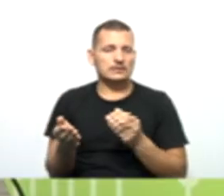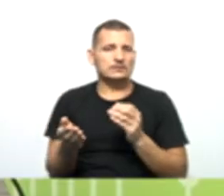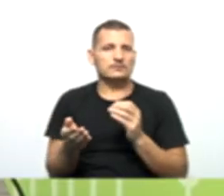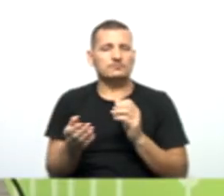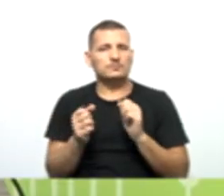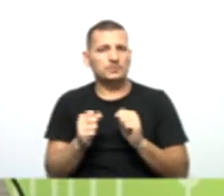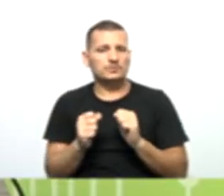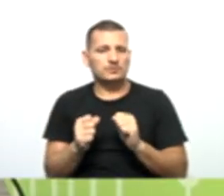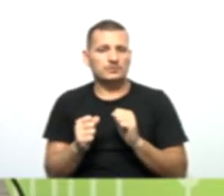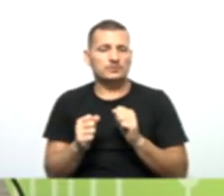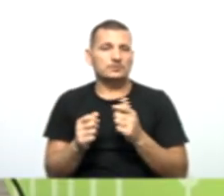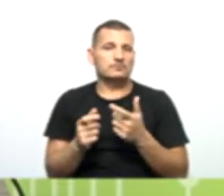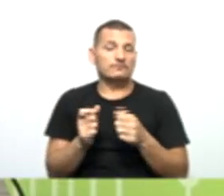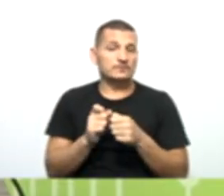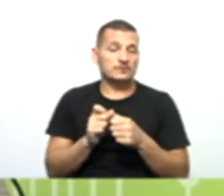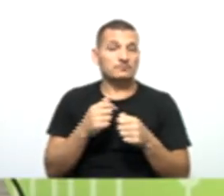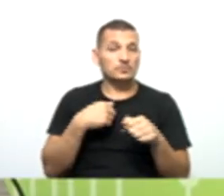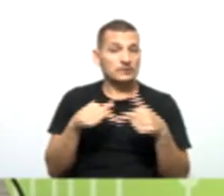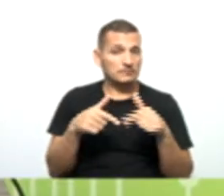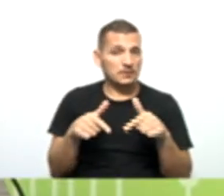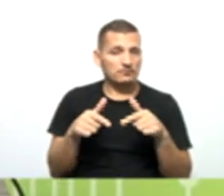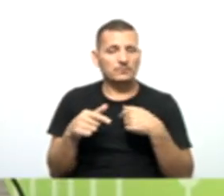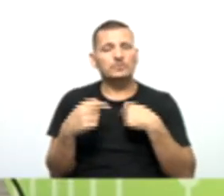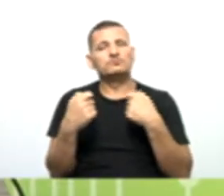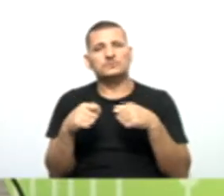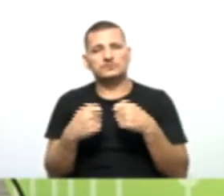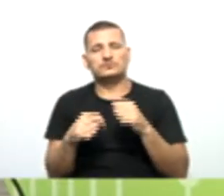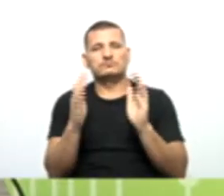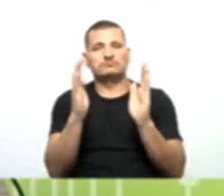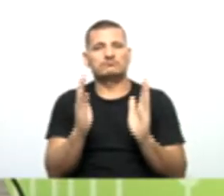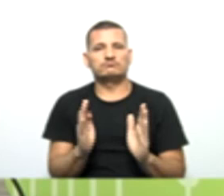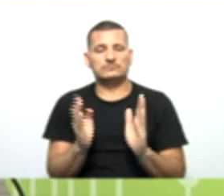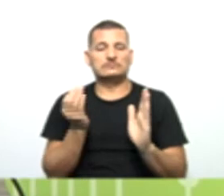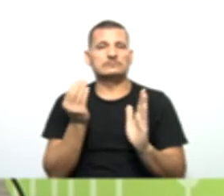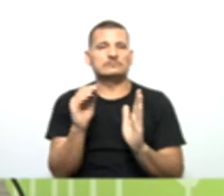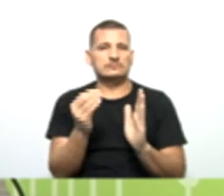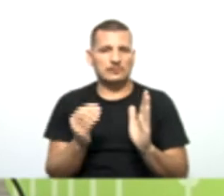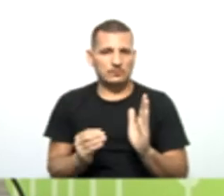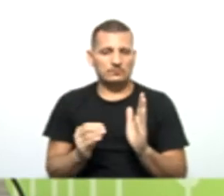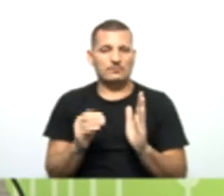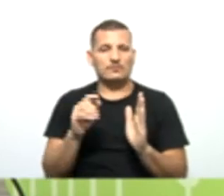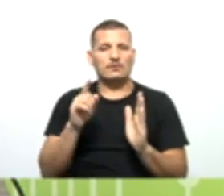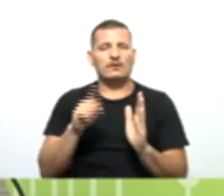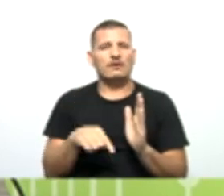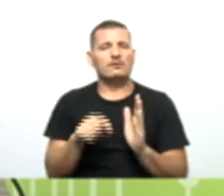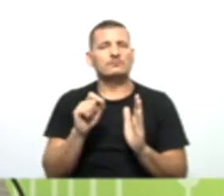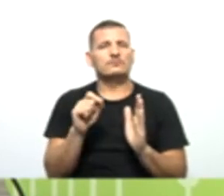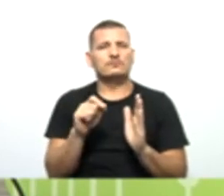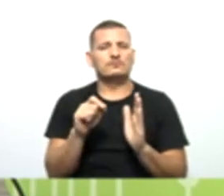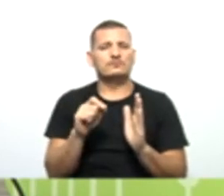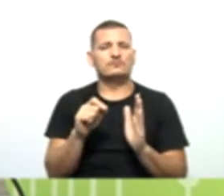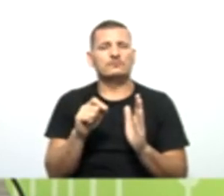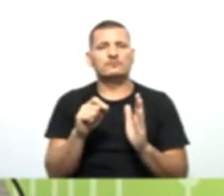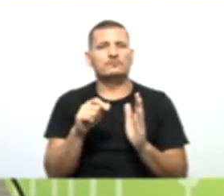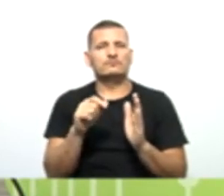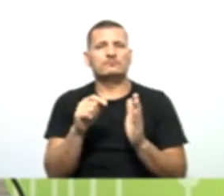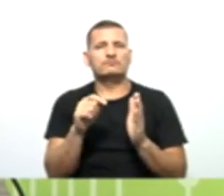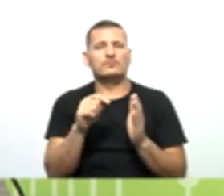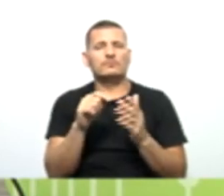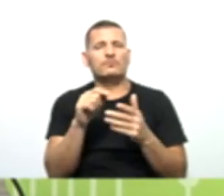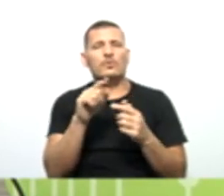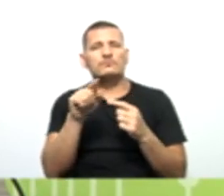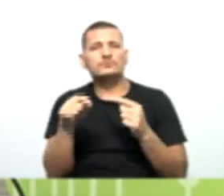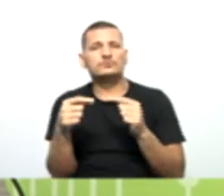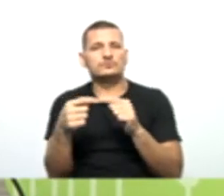realizar as minhas tarefas, eu tenho que listar dentro do meu escopo. São atividades que vão me levar ao meu